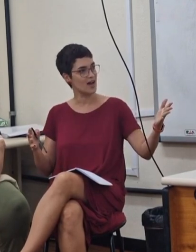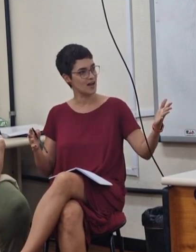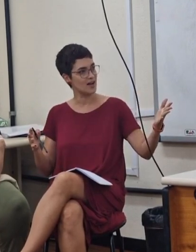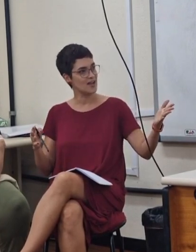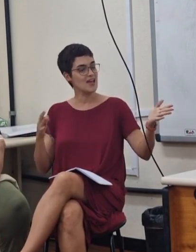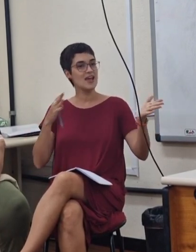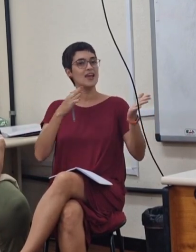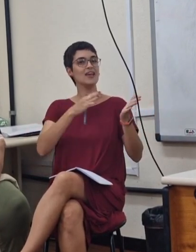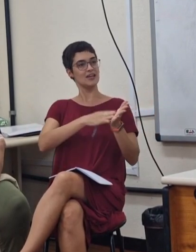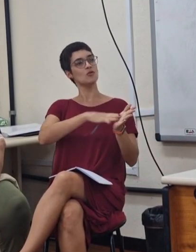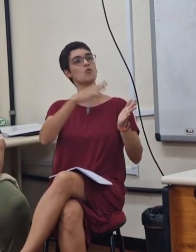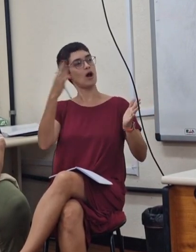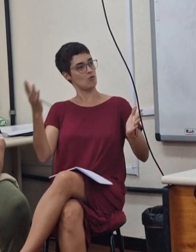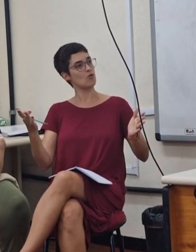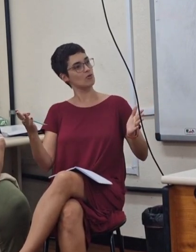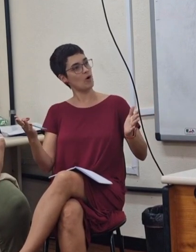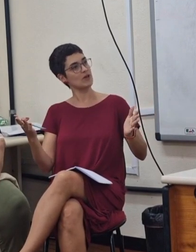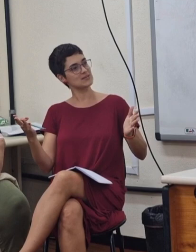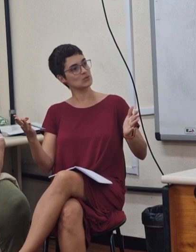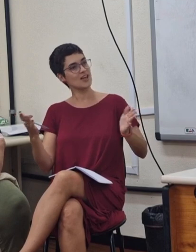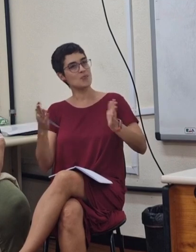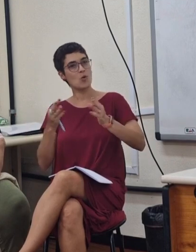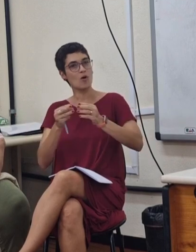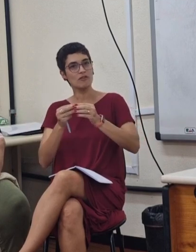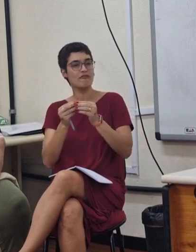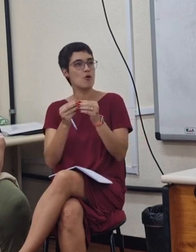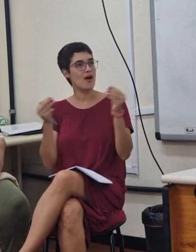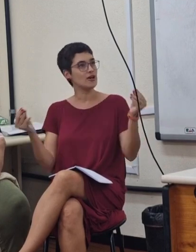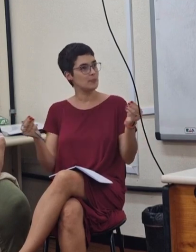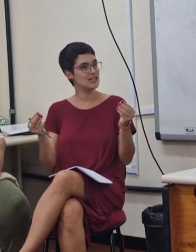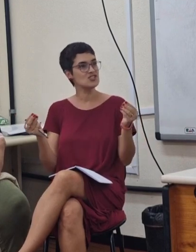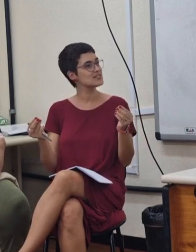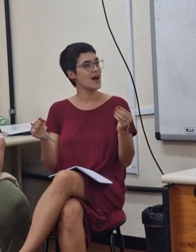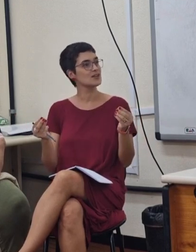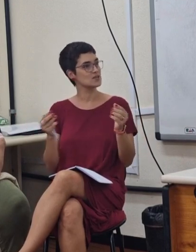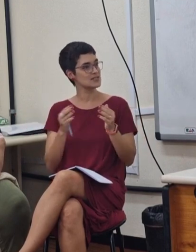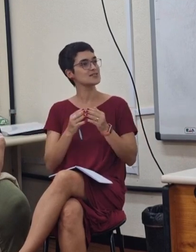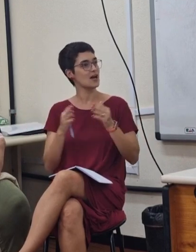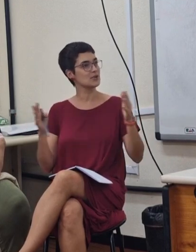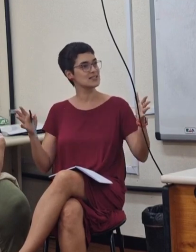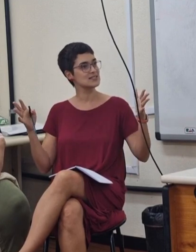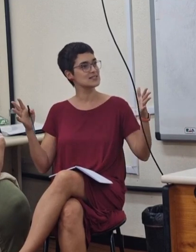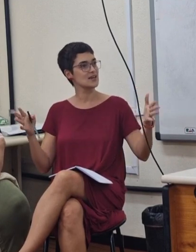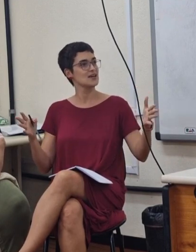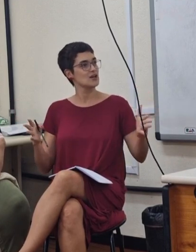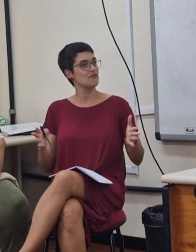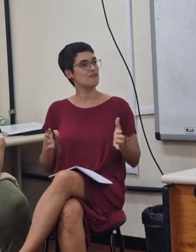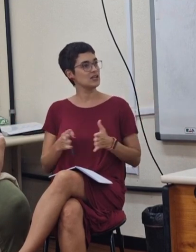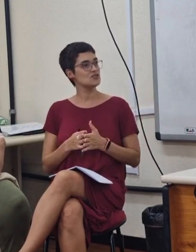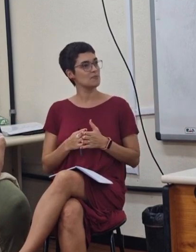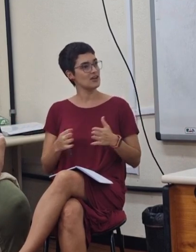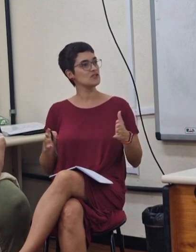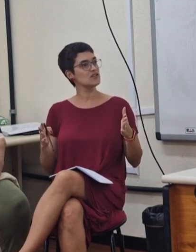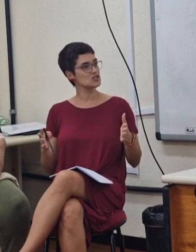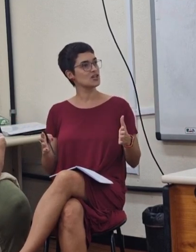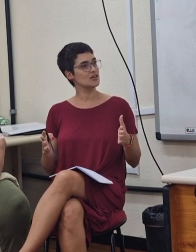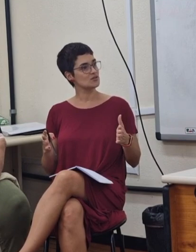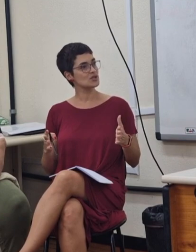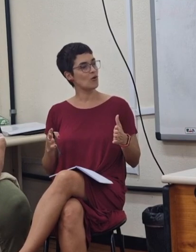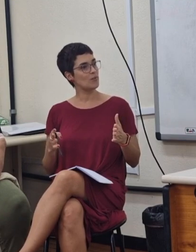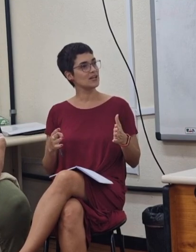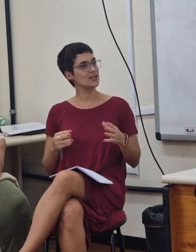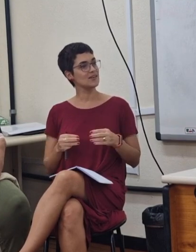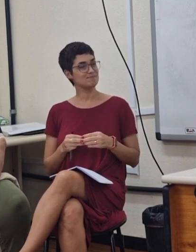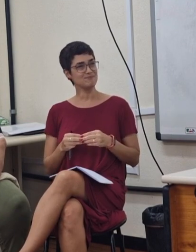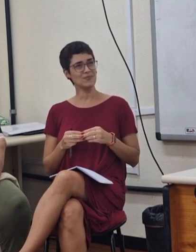de cursar? E, ao mesmo tempo, qual que foi o maior aprendizado, assim, sabe? Nesses 20,